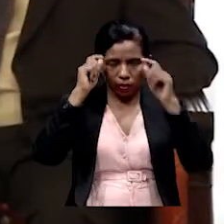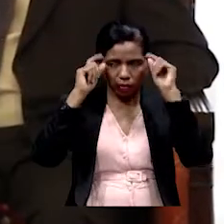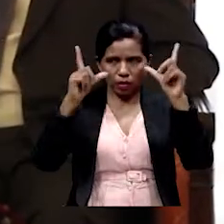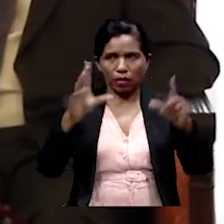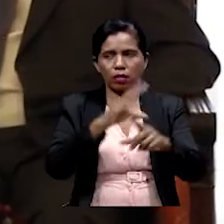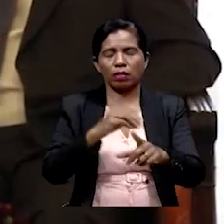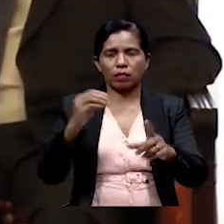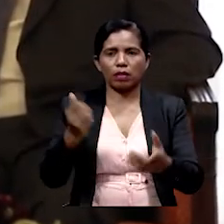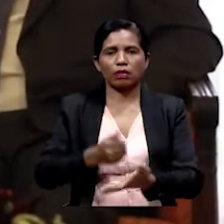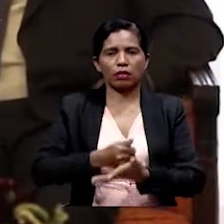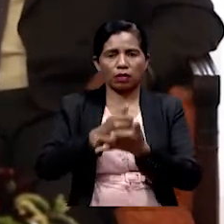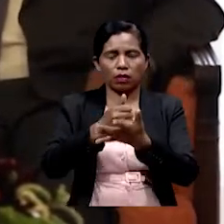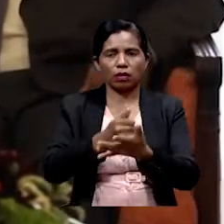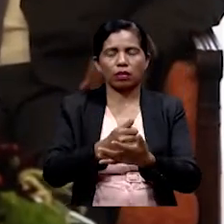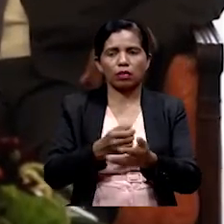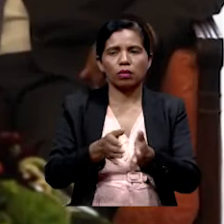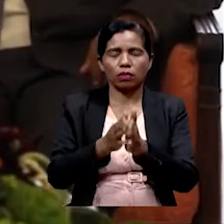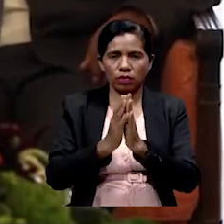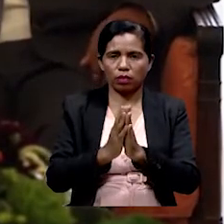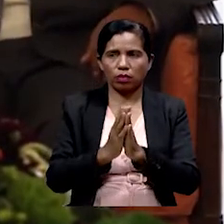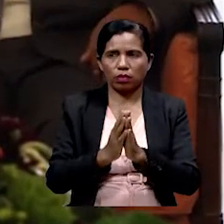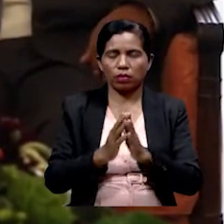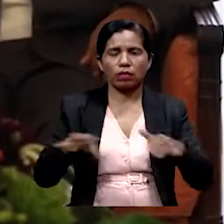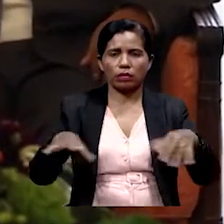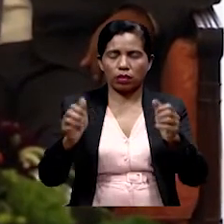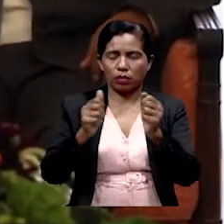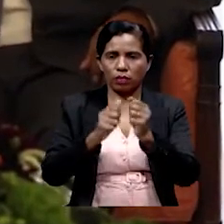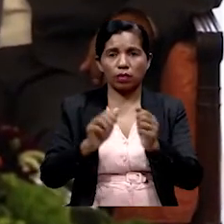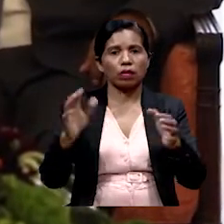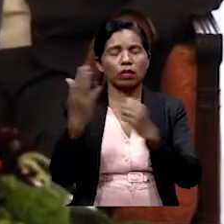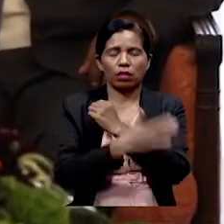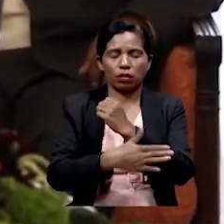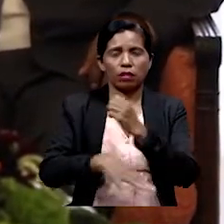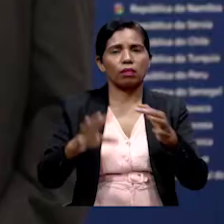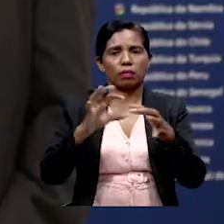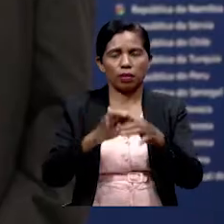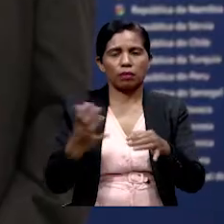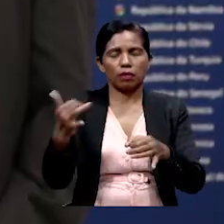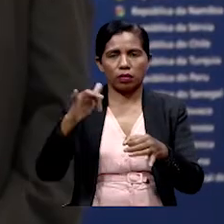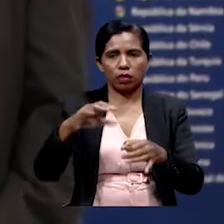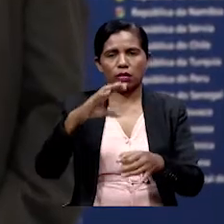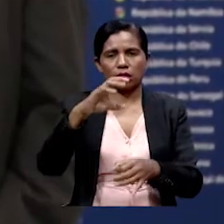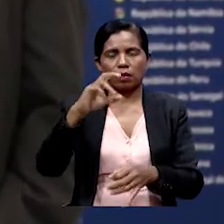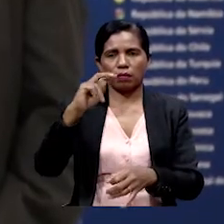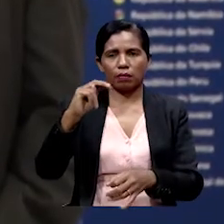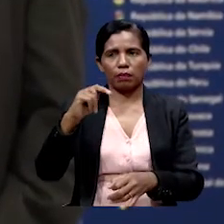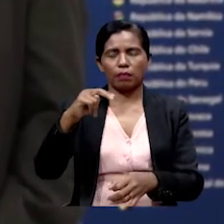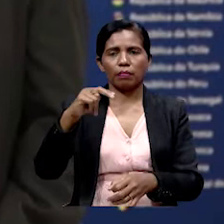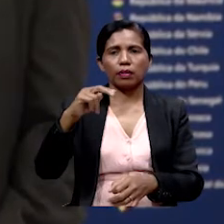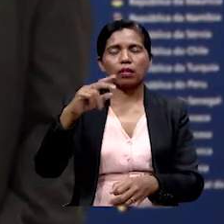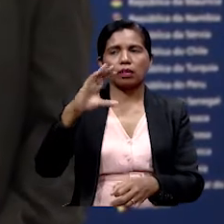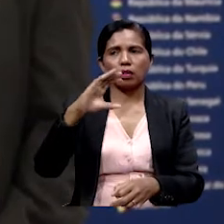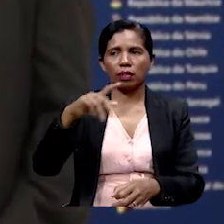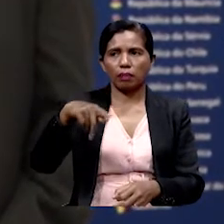Adalziza Magno, que veio fazer em mão o propósito do instrumento da ratificação do acordo